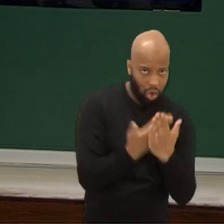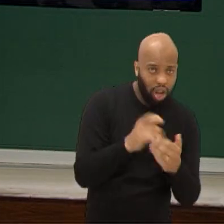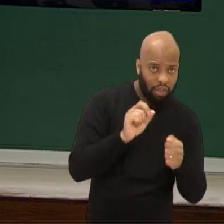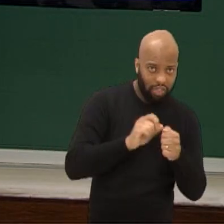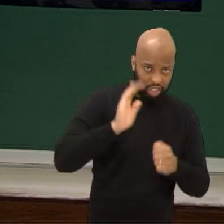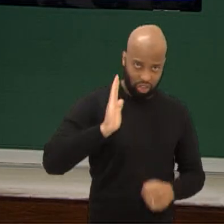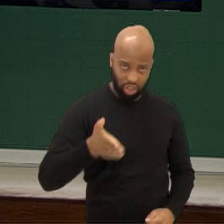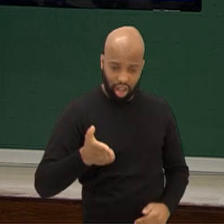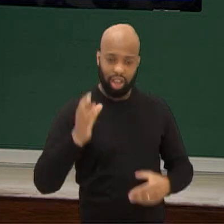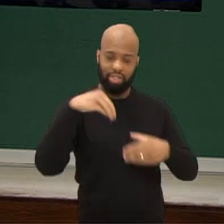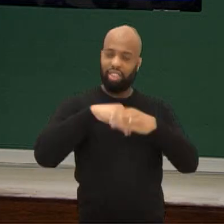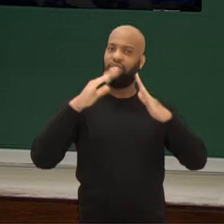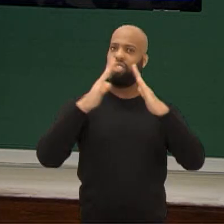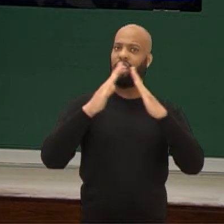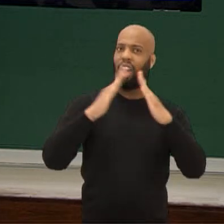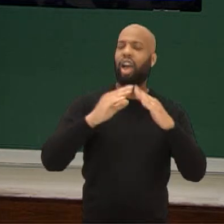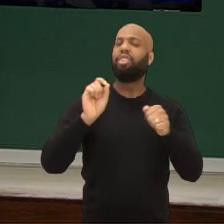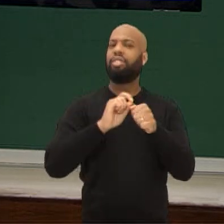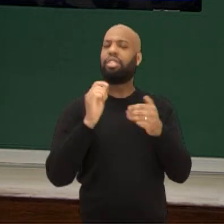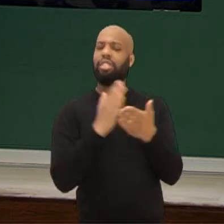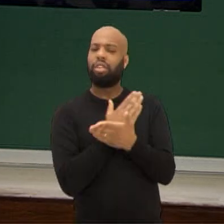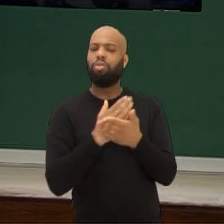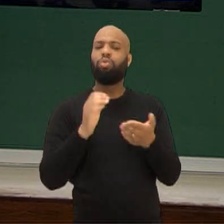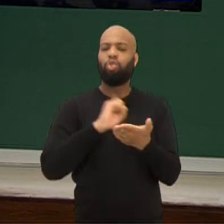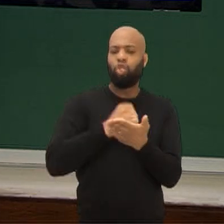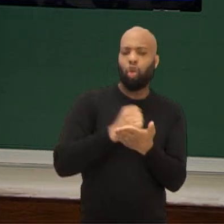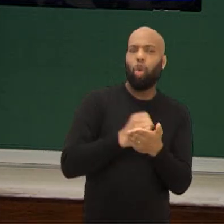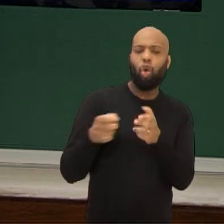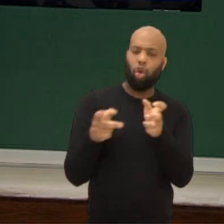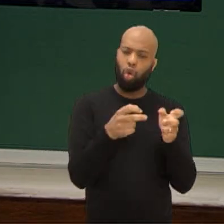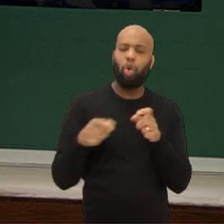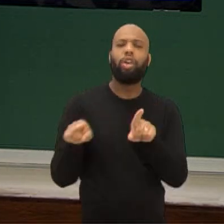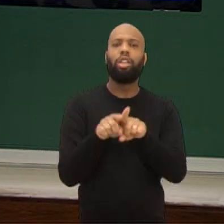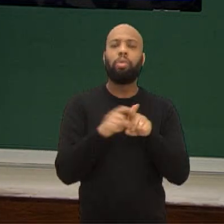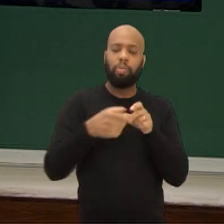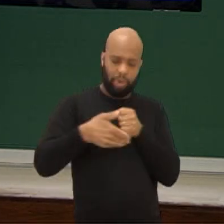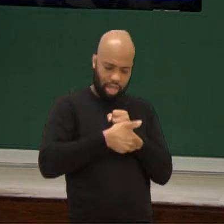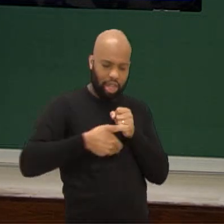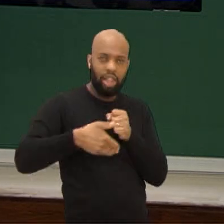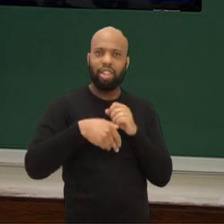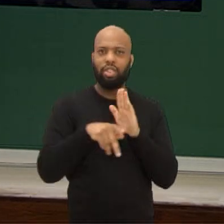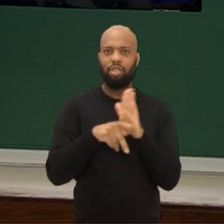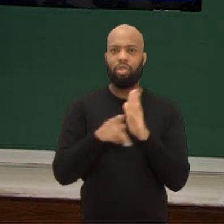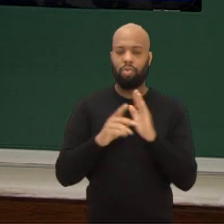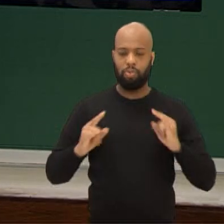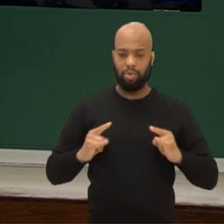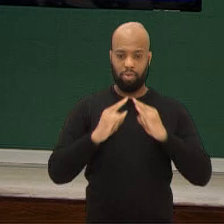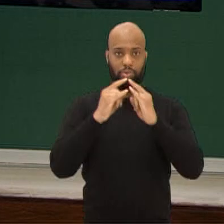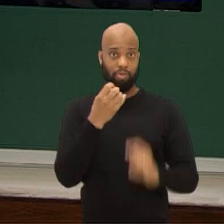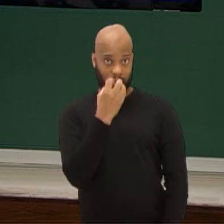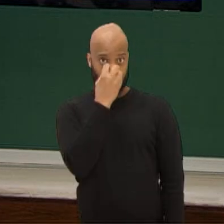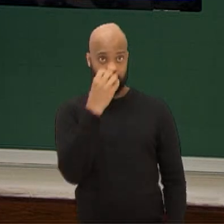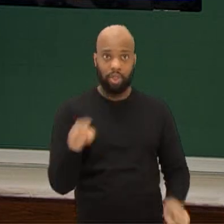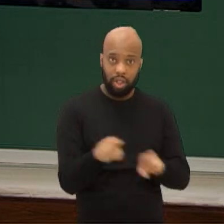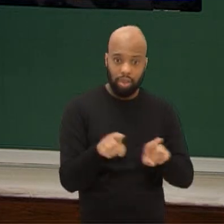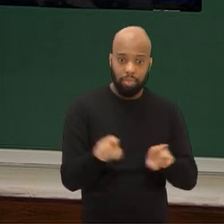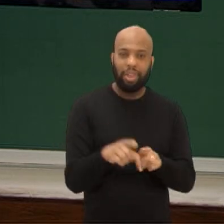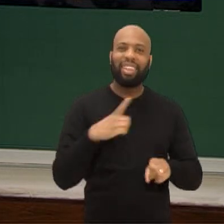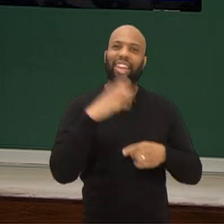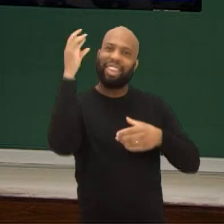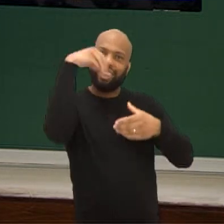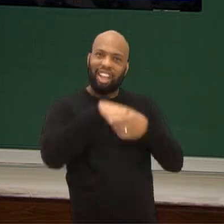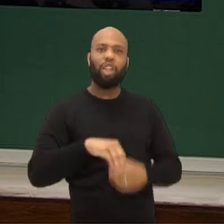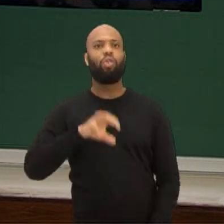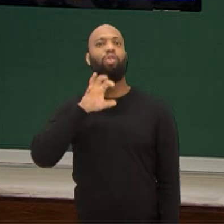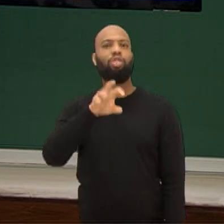Às vezes em casa a gente já fez algum tipo de jogo, assim, que é baseado nos jogos circenses. Então vocês vão começar a se achar dentro das práticas